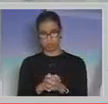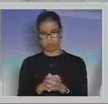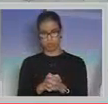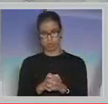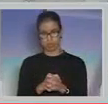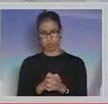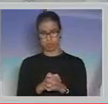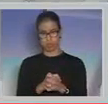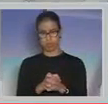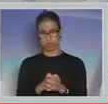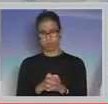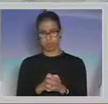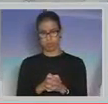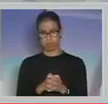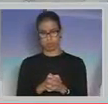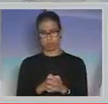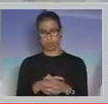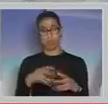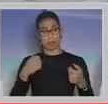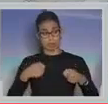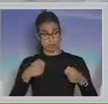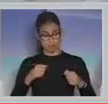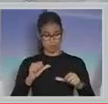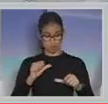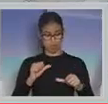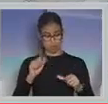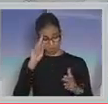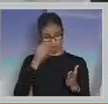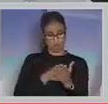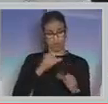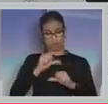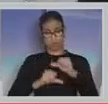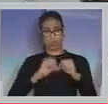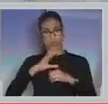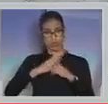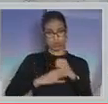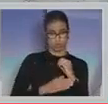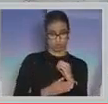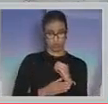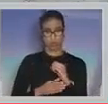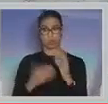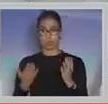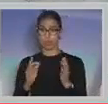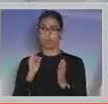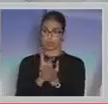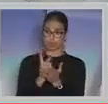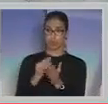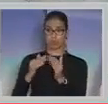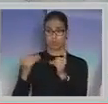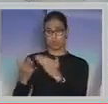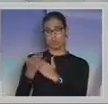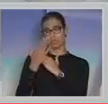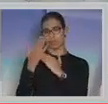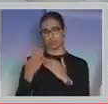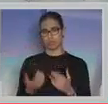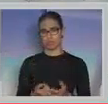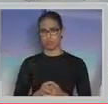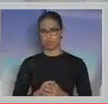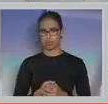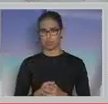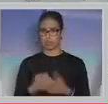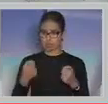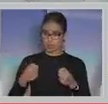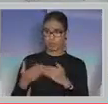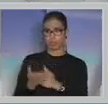tem aqui tomar alguma Providência que alterando a constituição estadual por isso que eu continuo ainda pedindo apoio porque não é possível seu